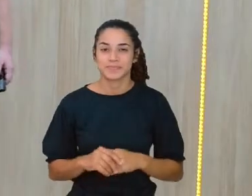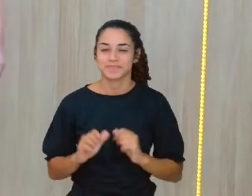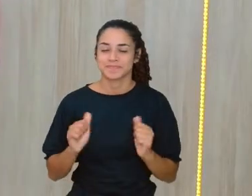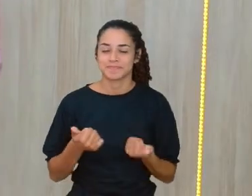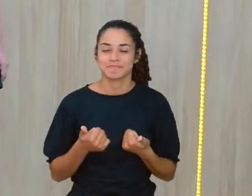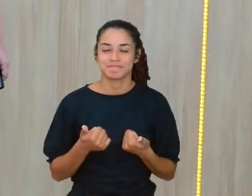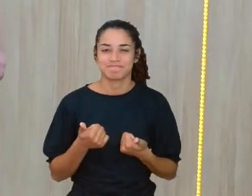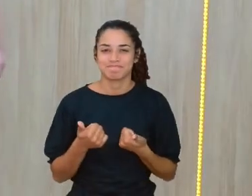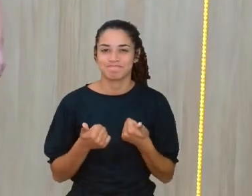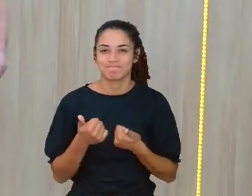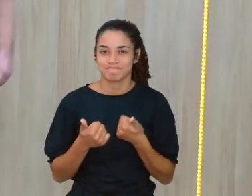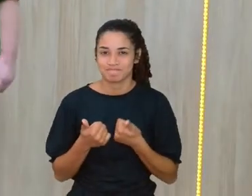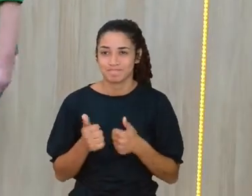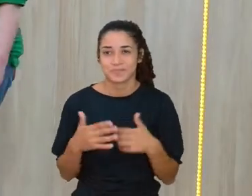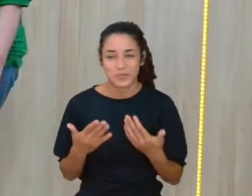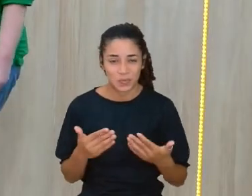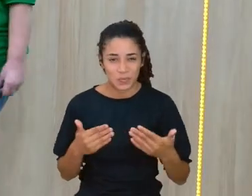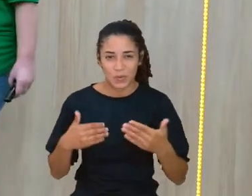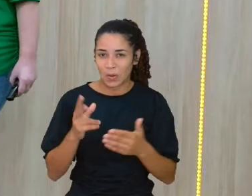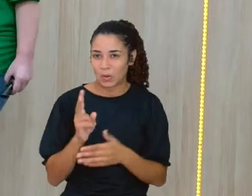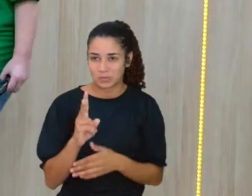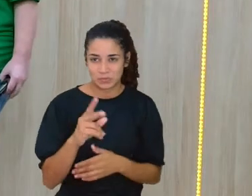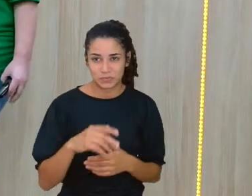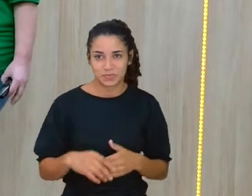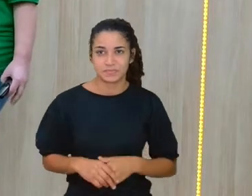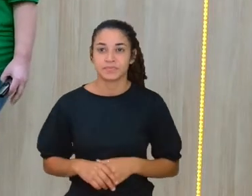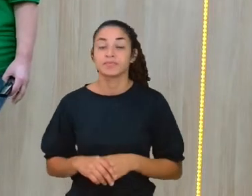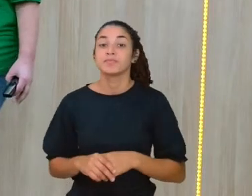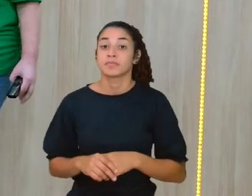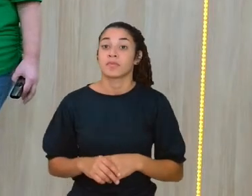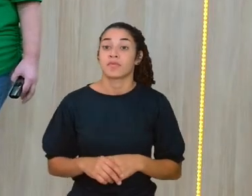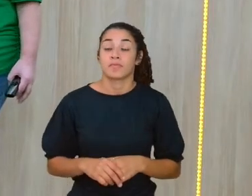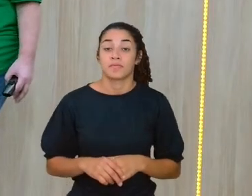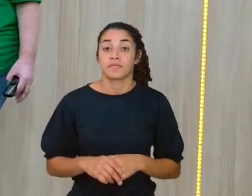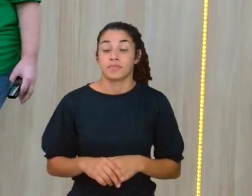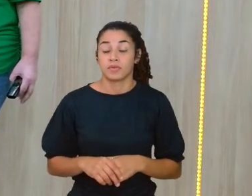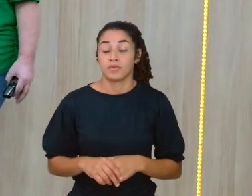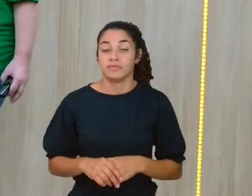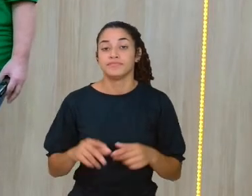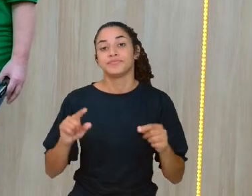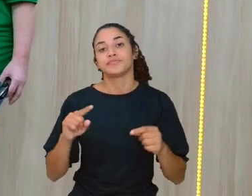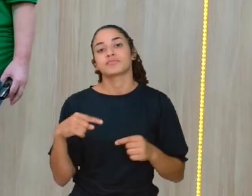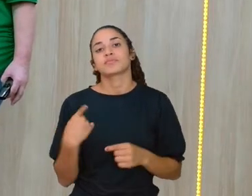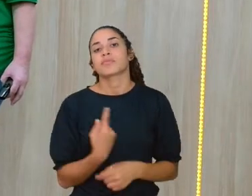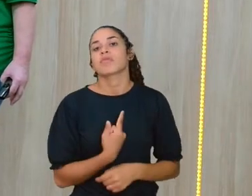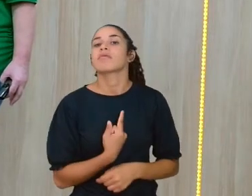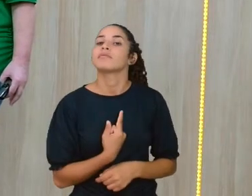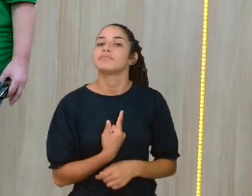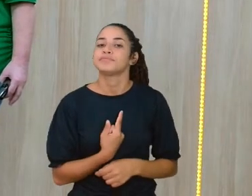Uhum. Então, seguindo, nós fizemos essa